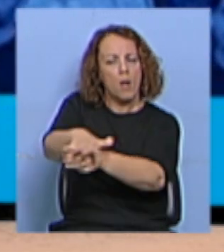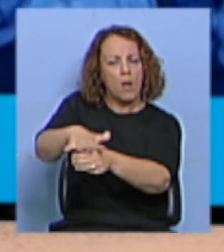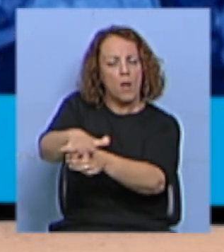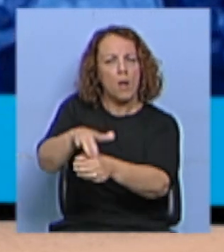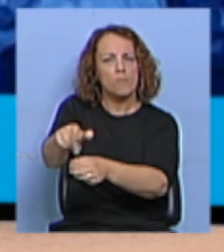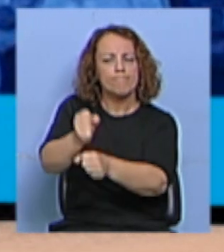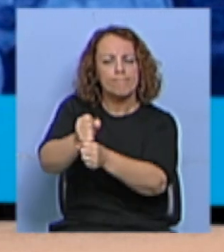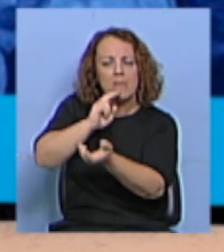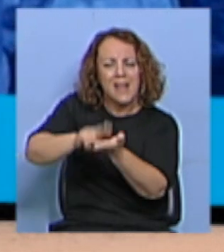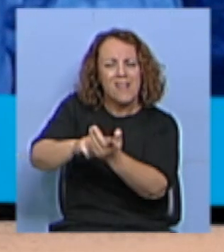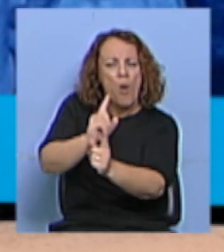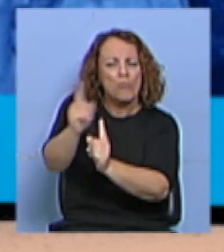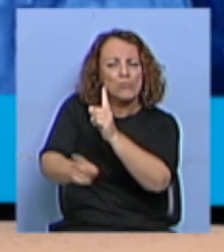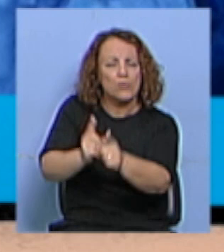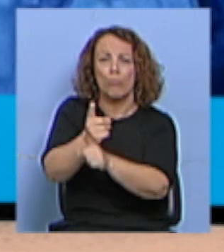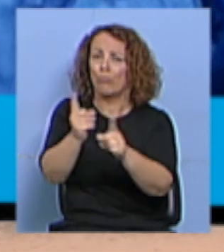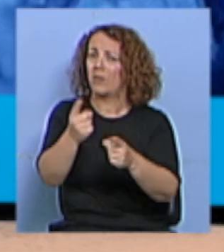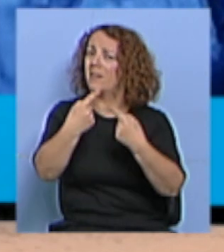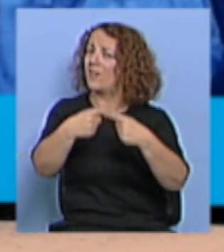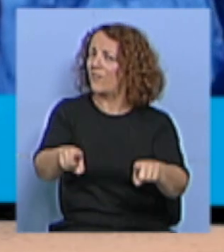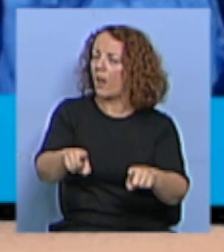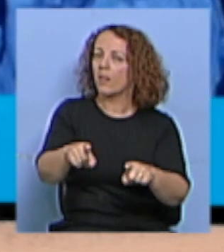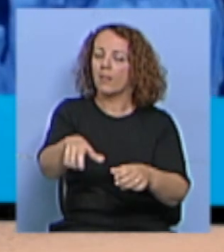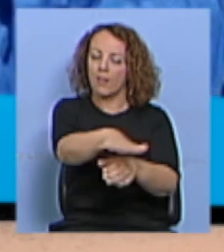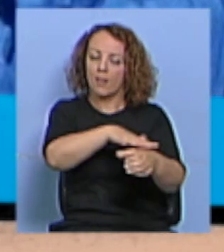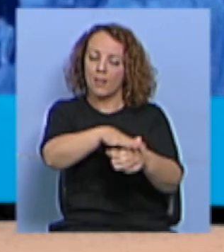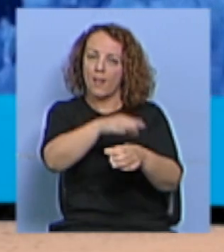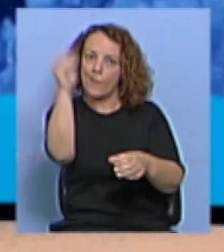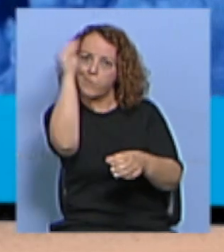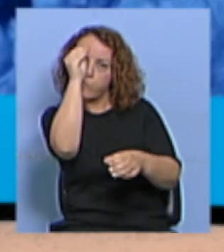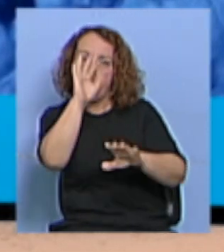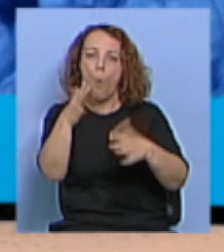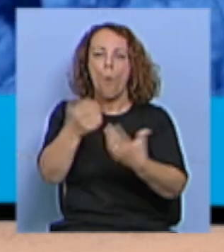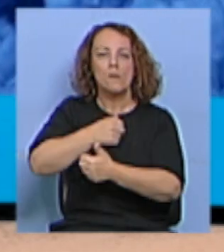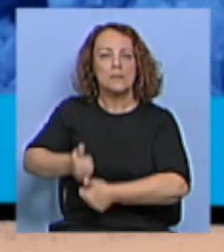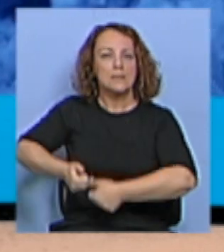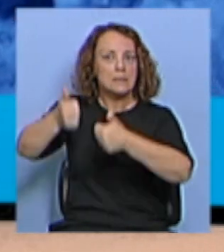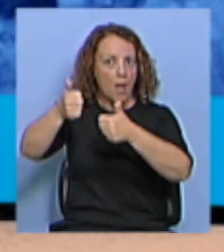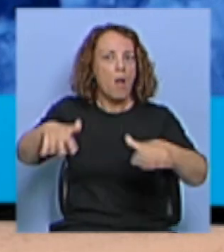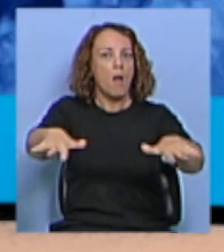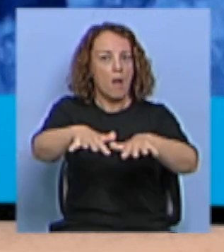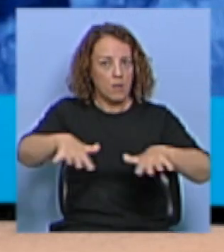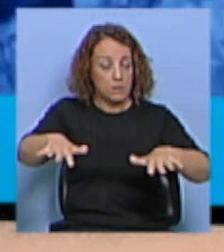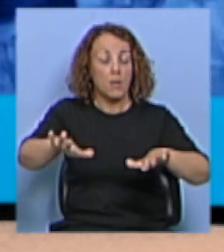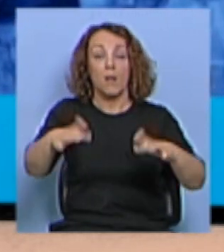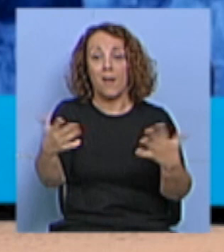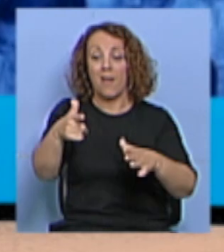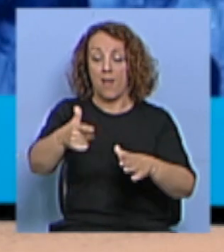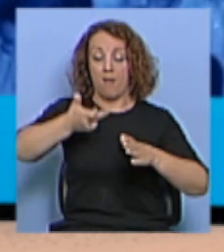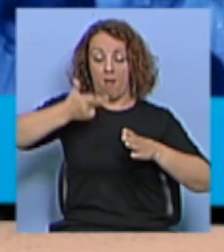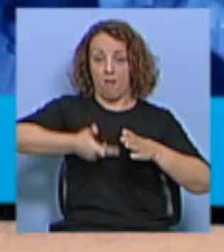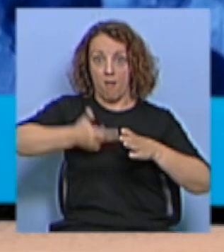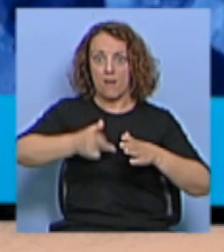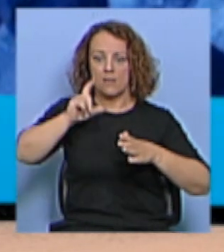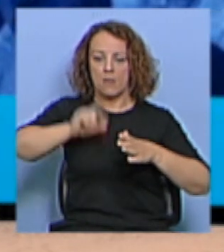estão a trabalhar. É muito diferente contextos rurais e contextos urbanos e, curiosamente, o confinamento e o não aglomerado